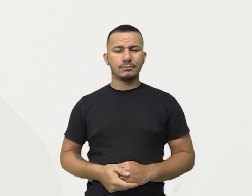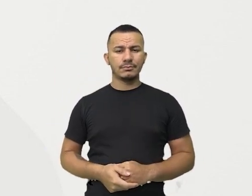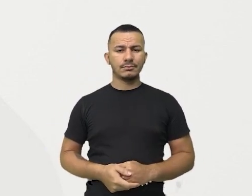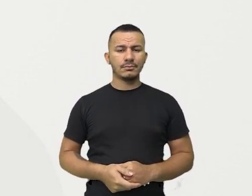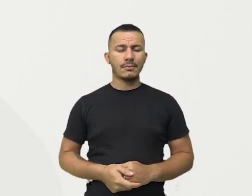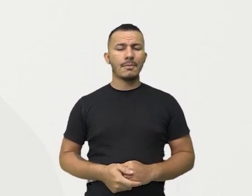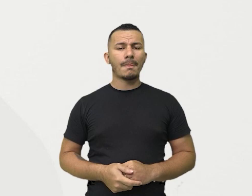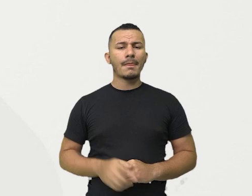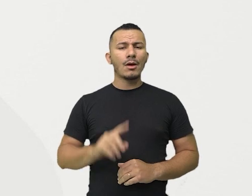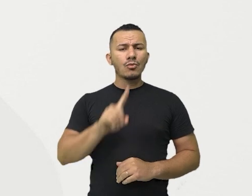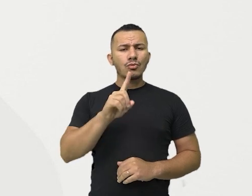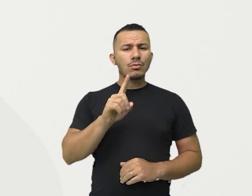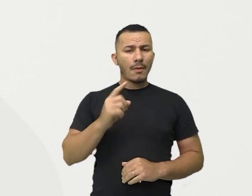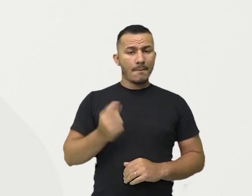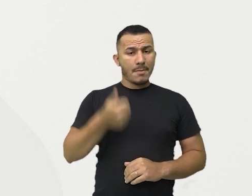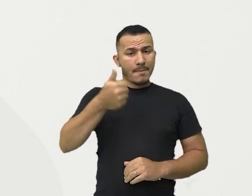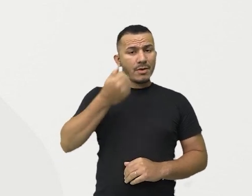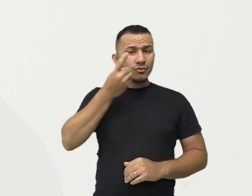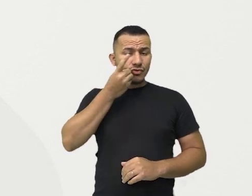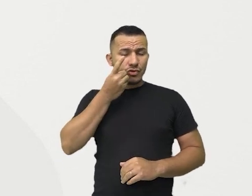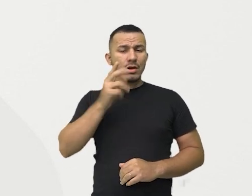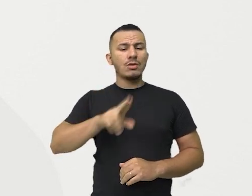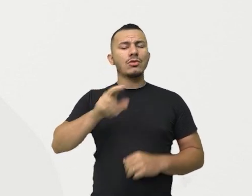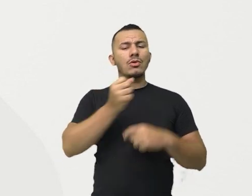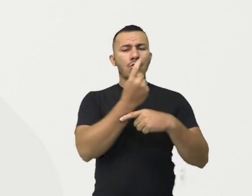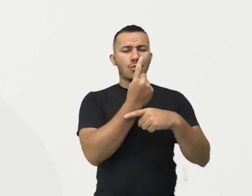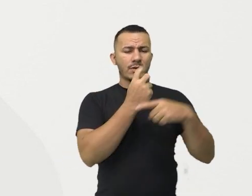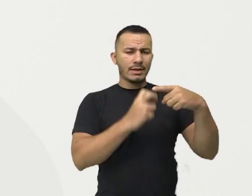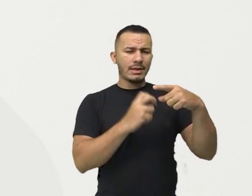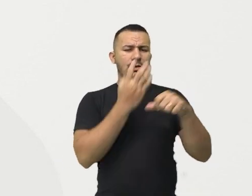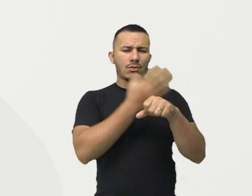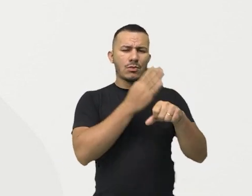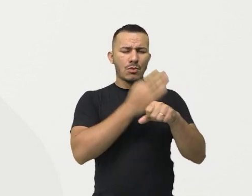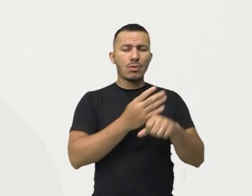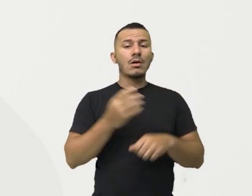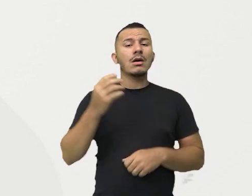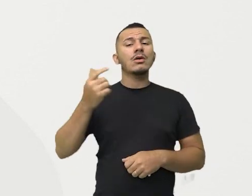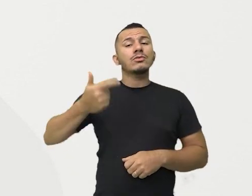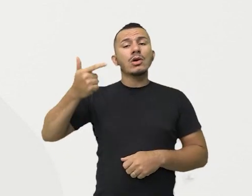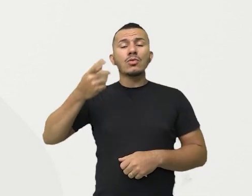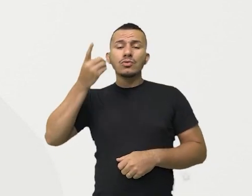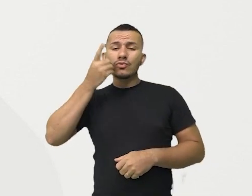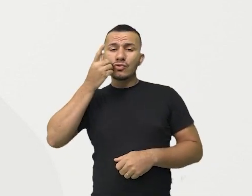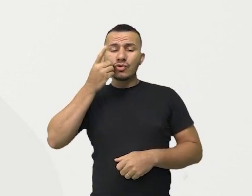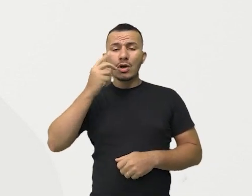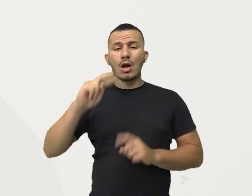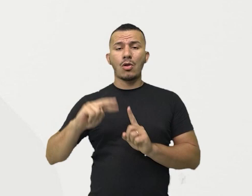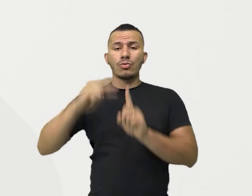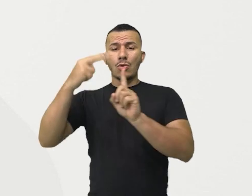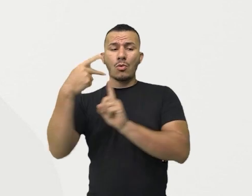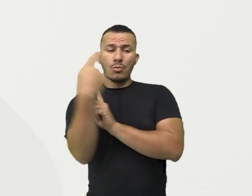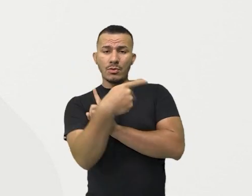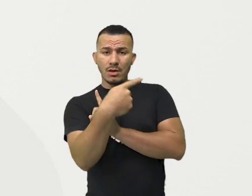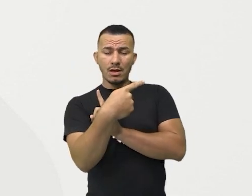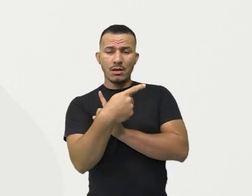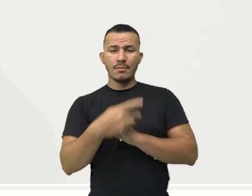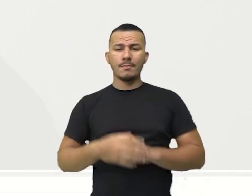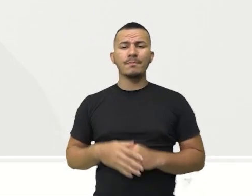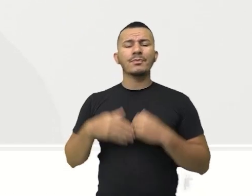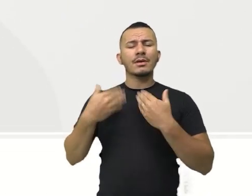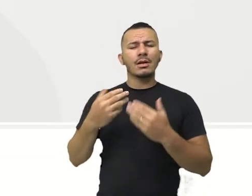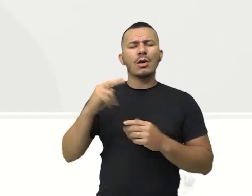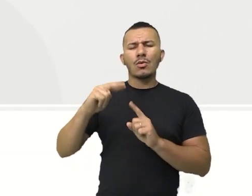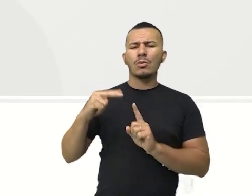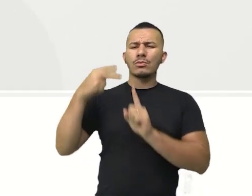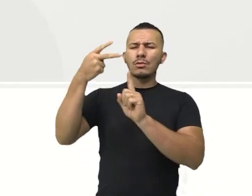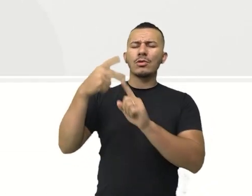no primeiro dia ele fez 1/5. No segundo dia ele fez o dobro do primeiro. Se ele fez no segundo o dobro do primeiro, a ideia